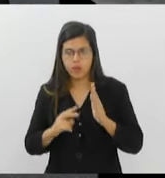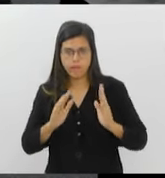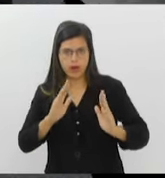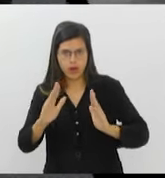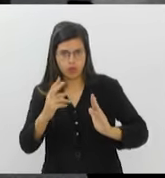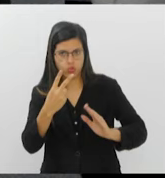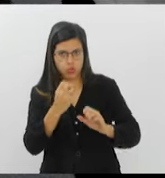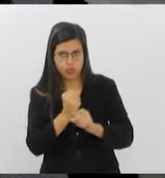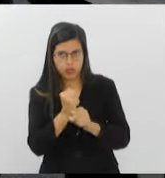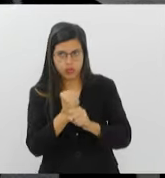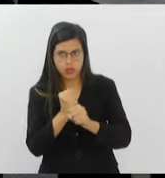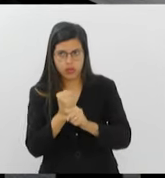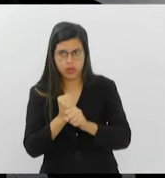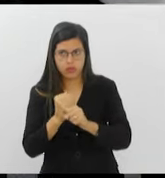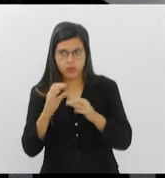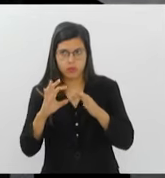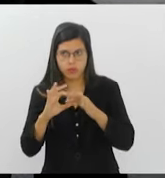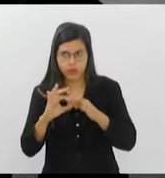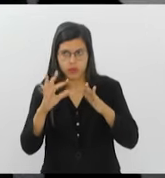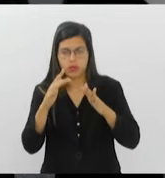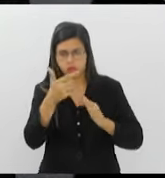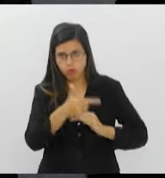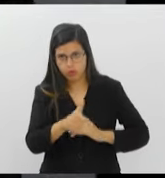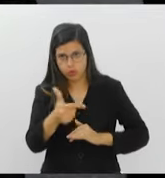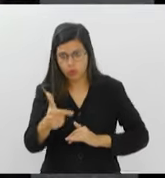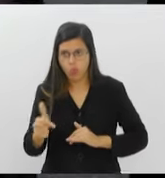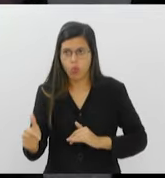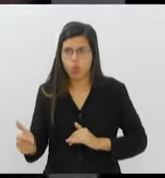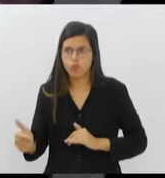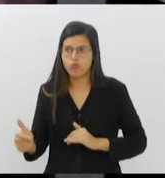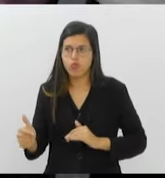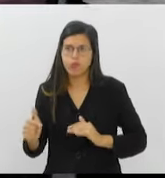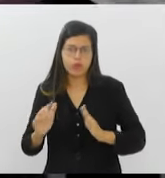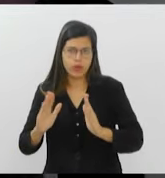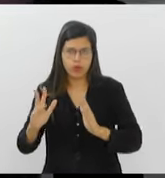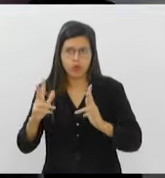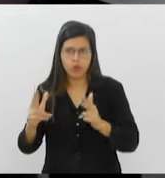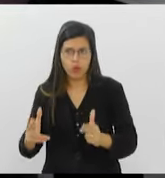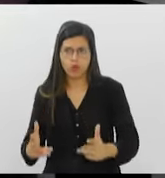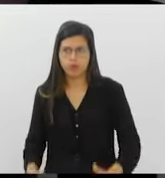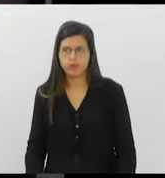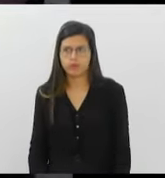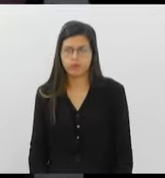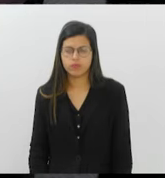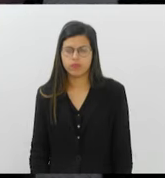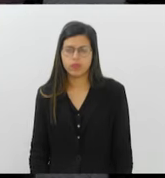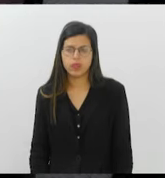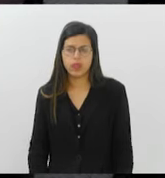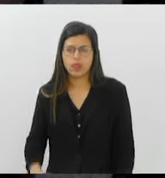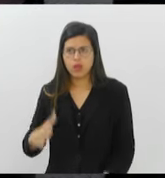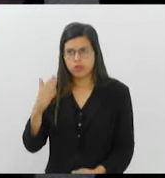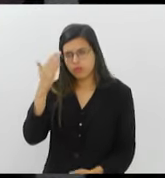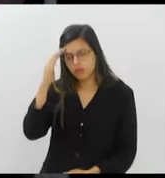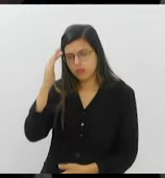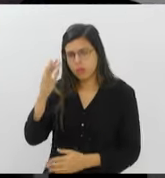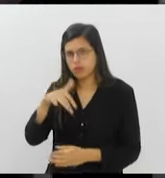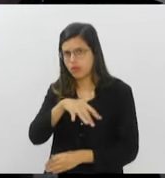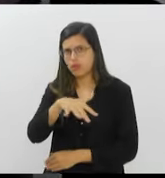de 2 anos, permitidas reconduções por igual período. A interpretação, pelo menos da maioria, é